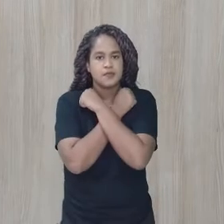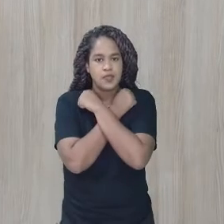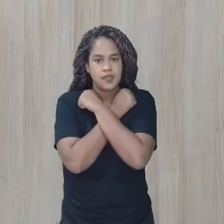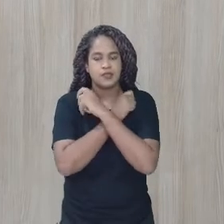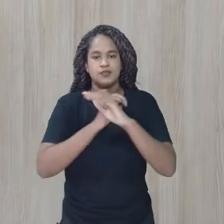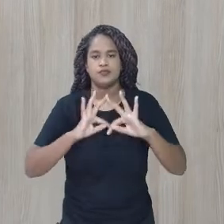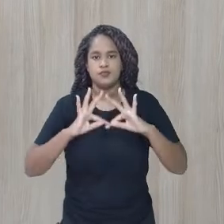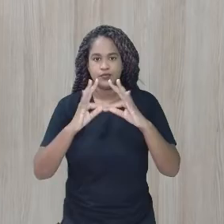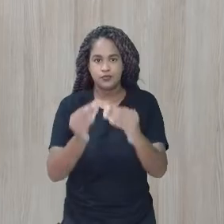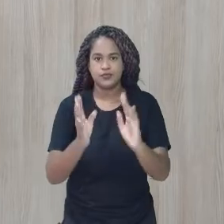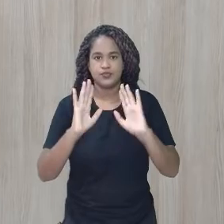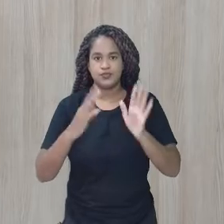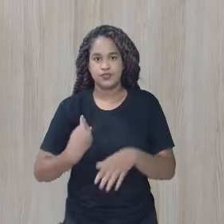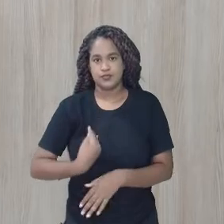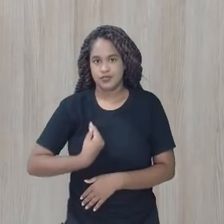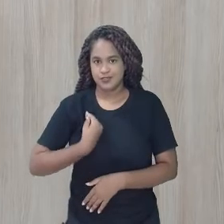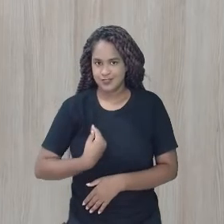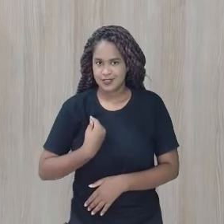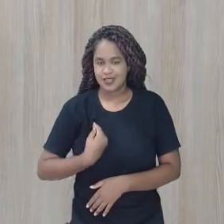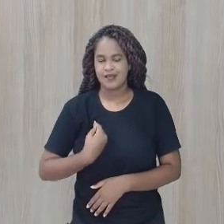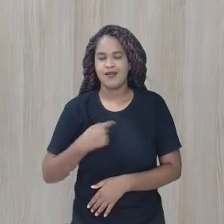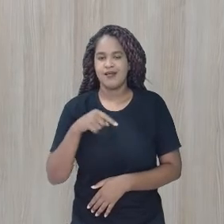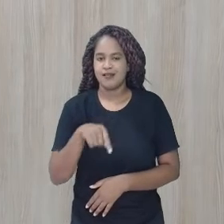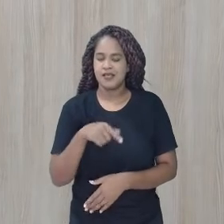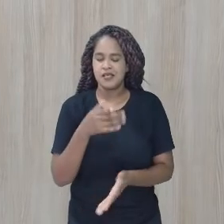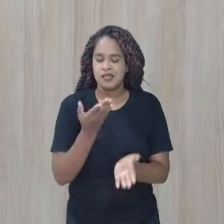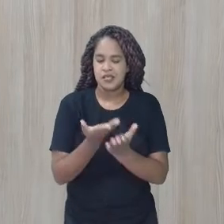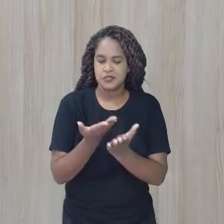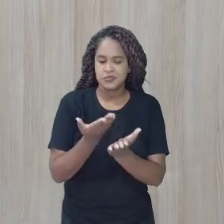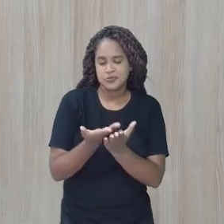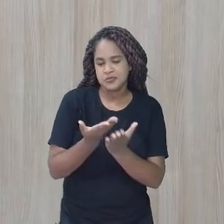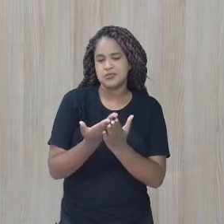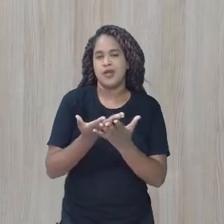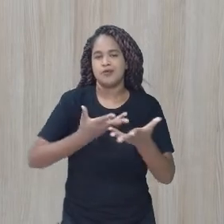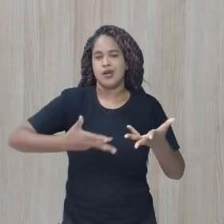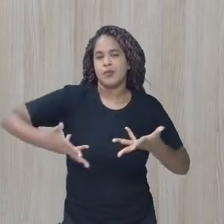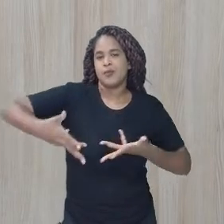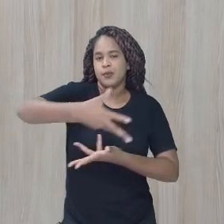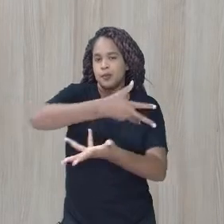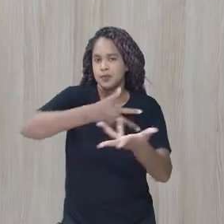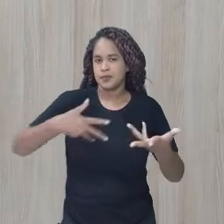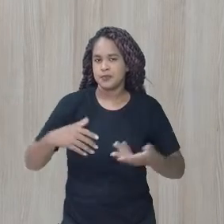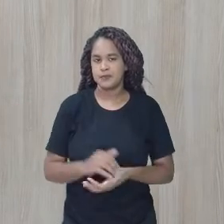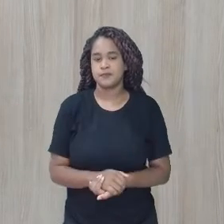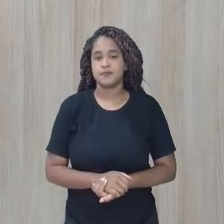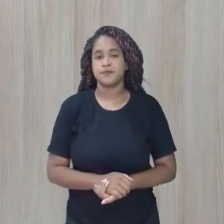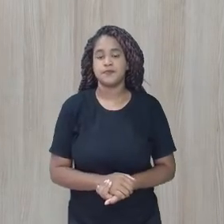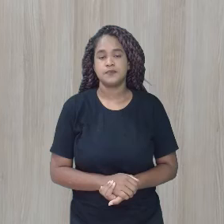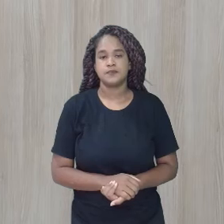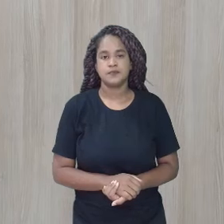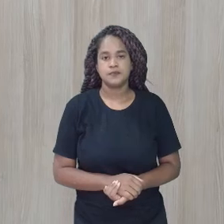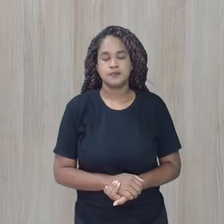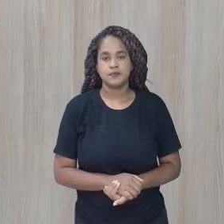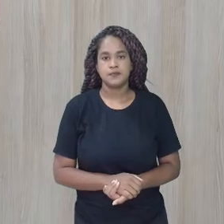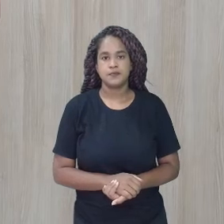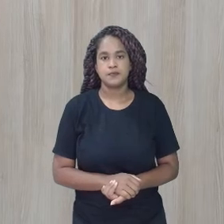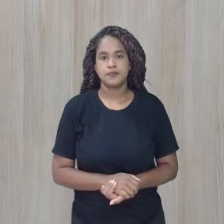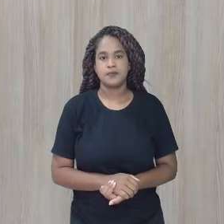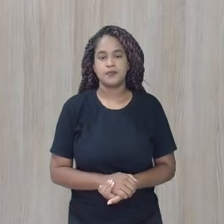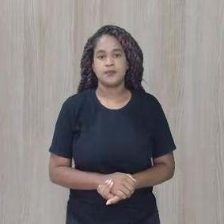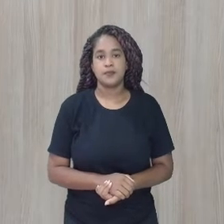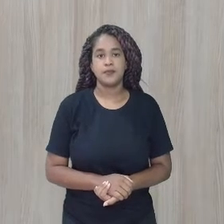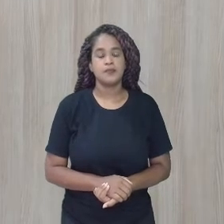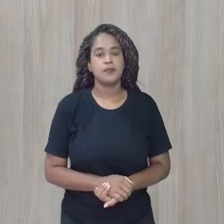que já estão aí na ativa, não é? Estudando, se envolvendo. Não se esquecendo, pessoal, que estamos